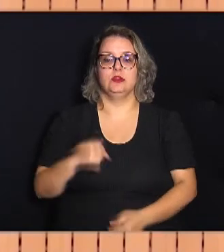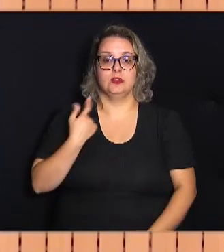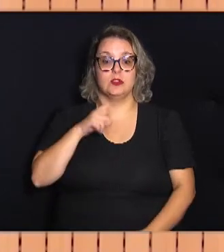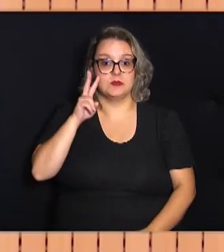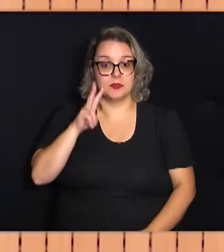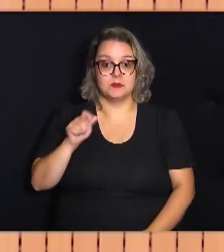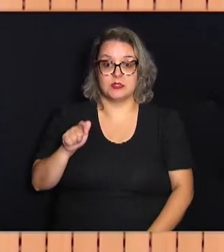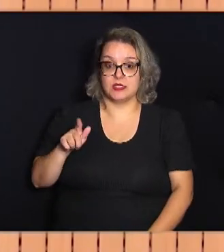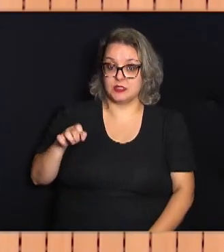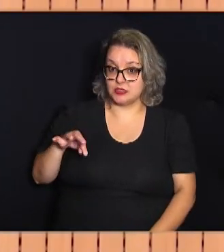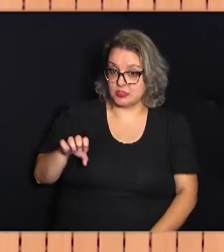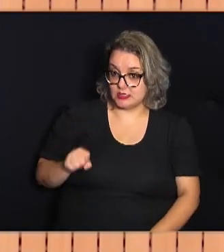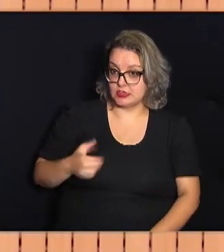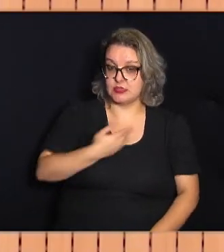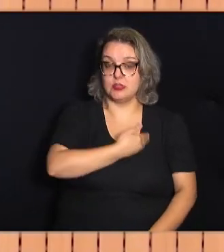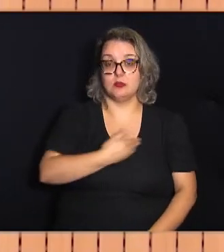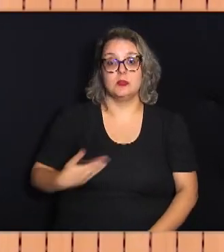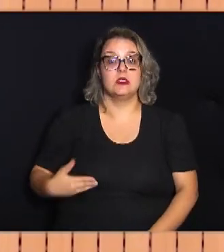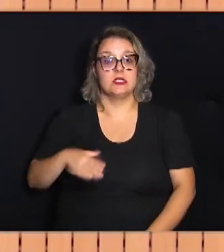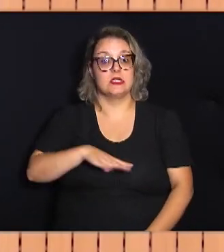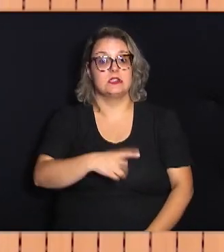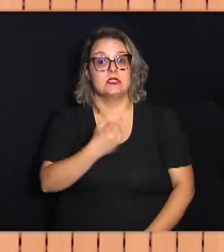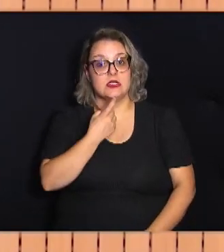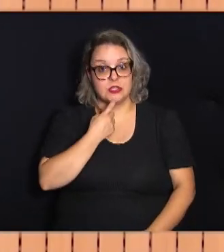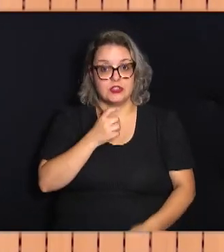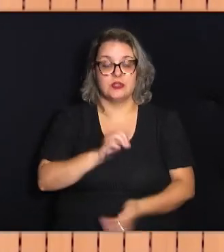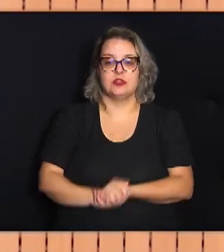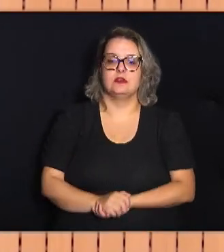públicos da cidade de Campinas